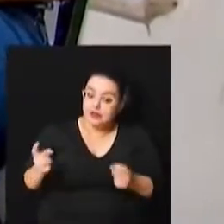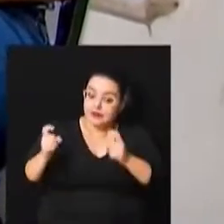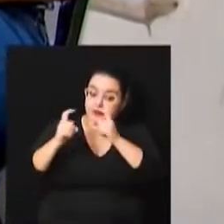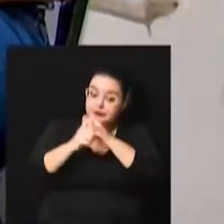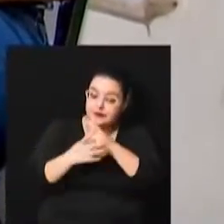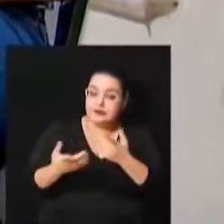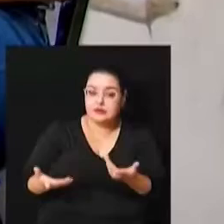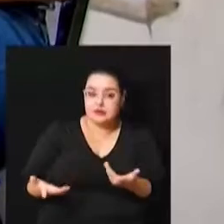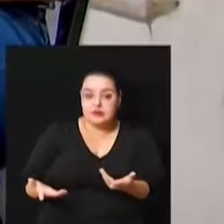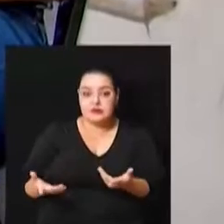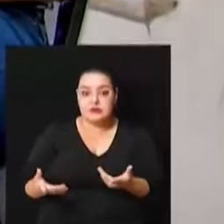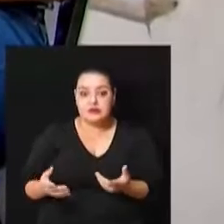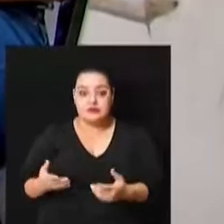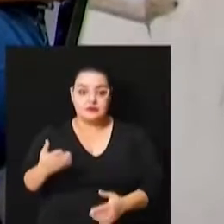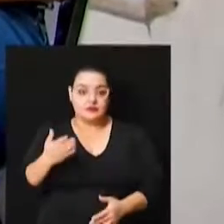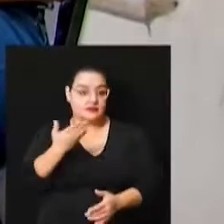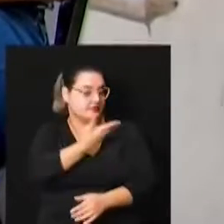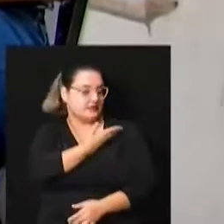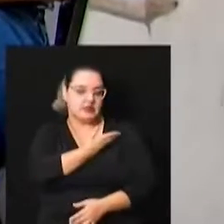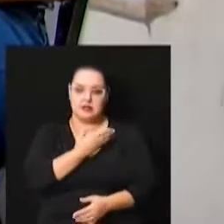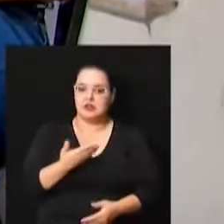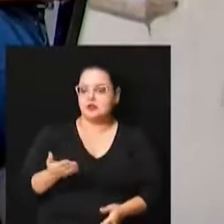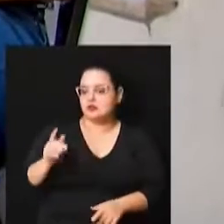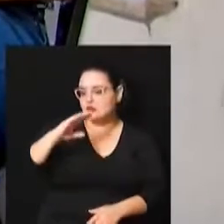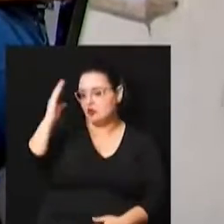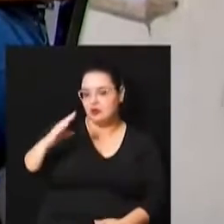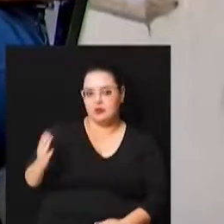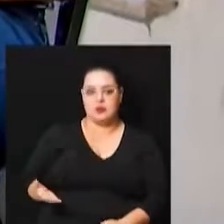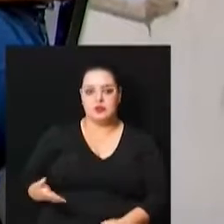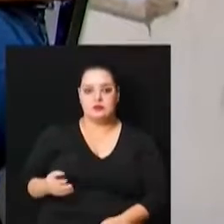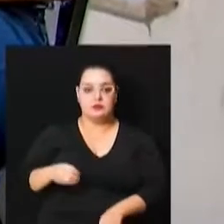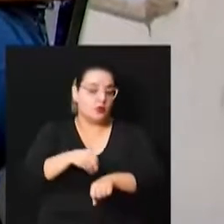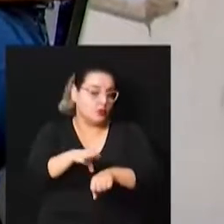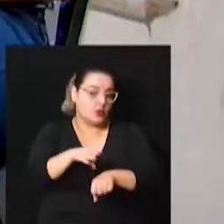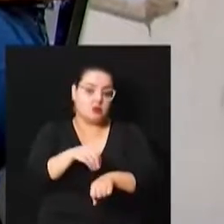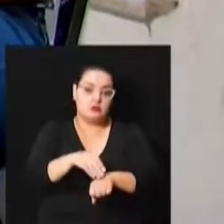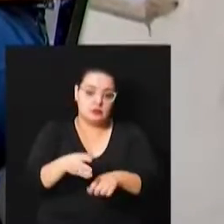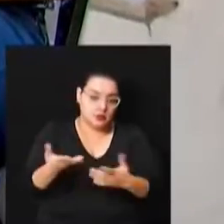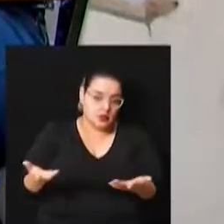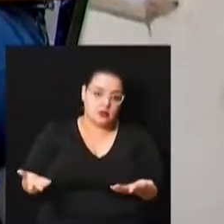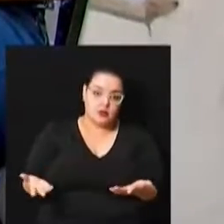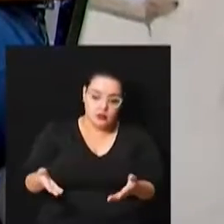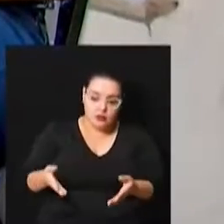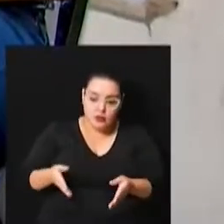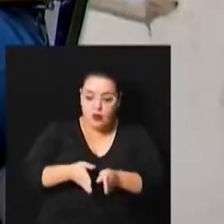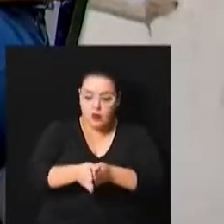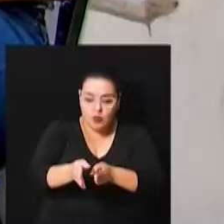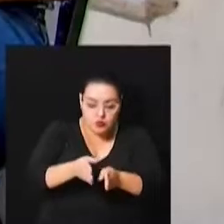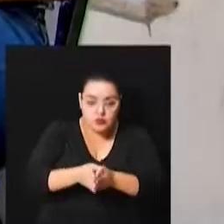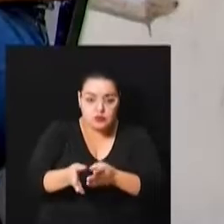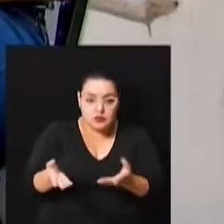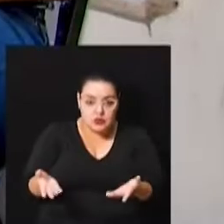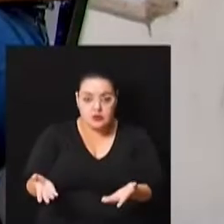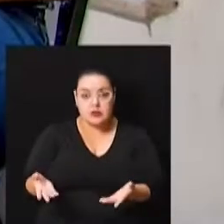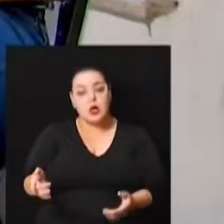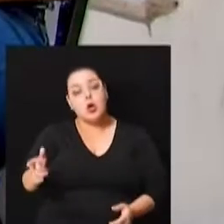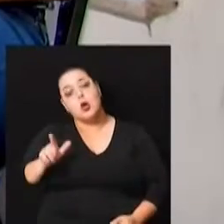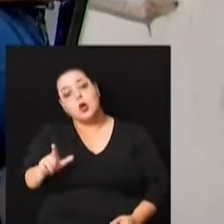de repente já fizer amizade com alguns brasileiros que podem passar dicas, né? Sim, com certeza.